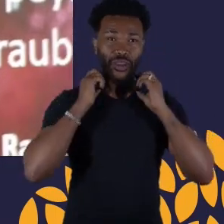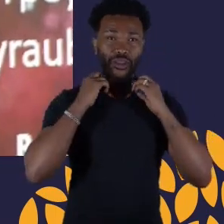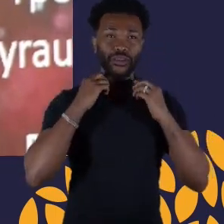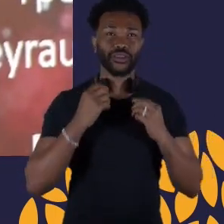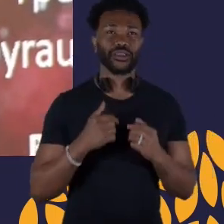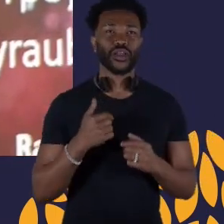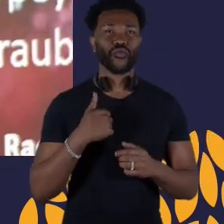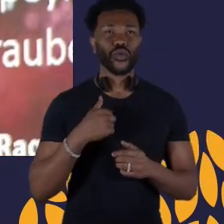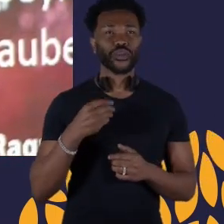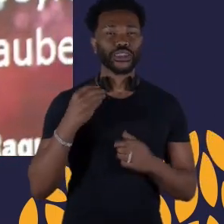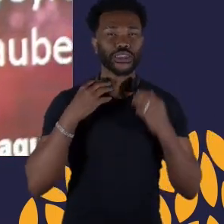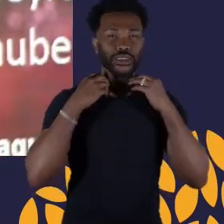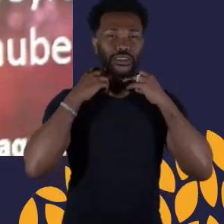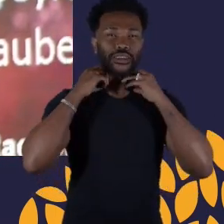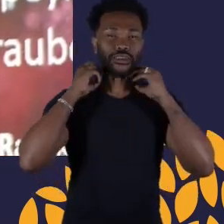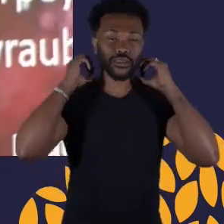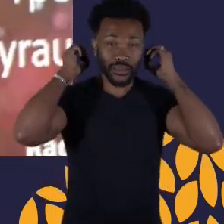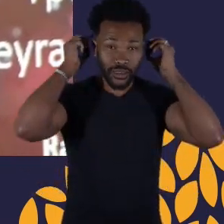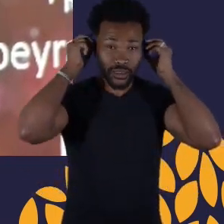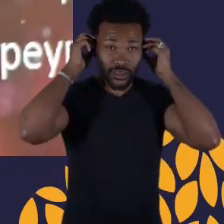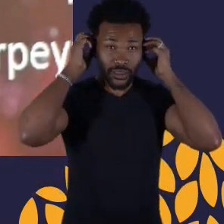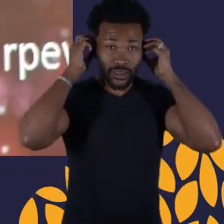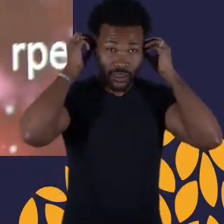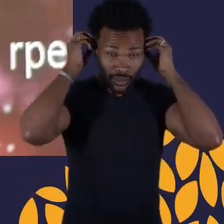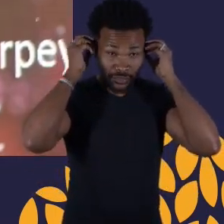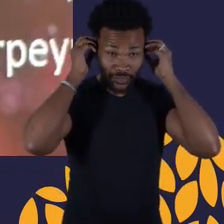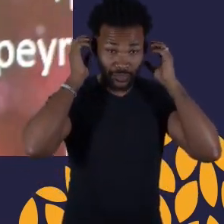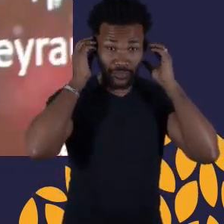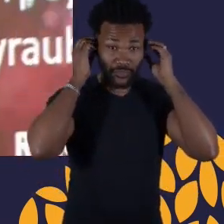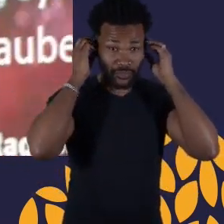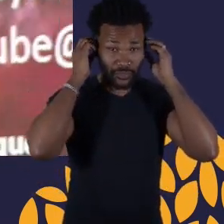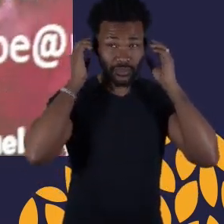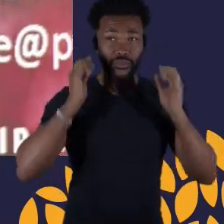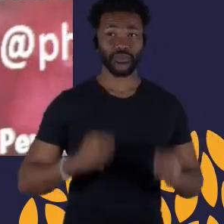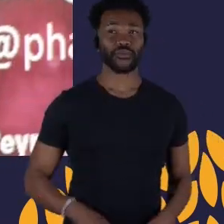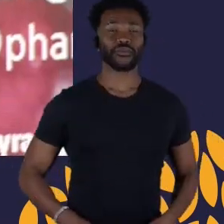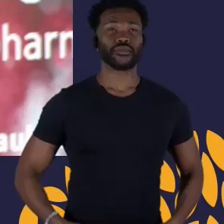traduzir. Eu acho que para essa